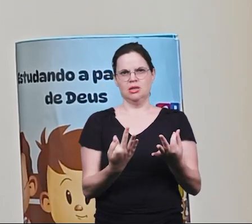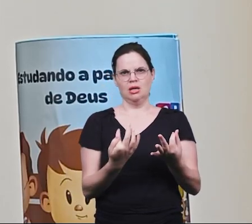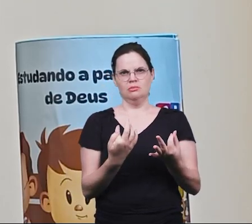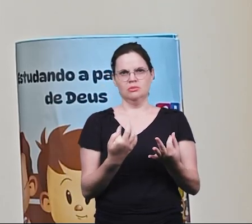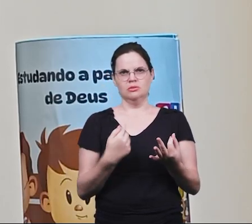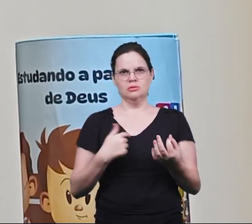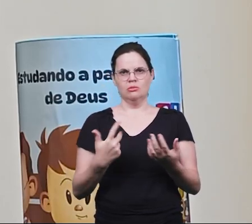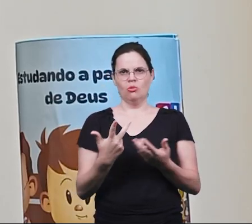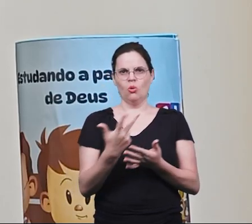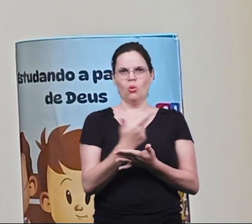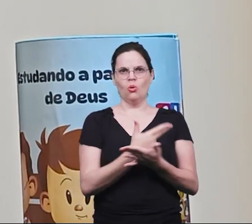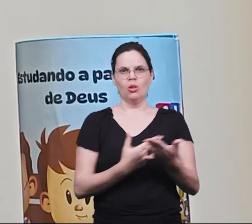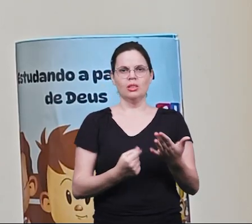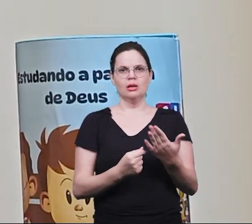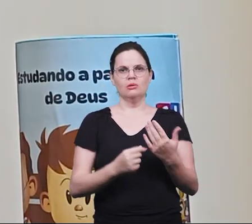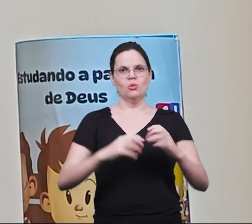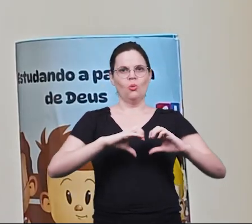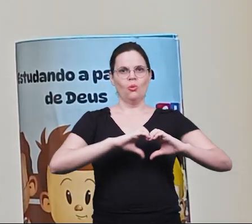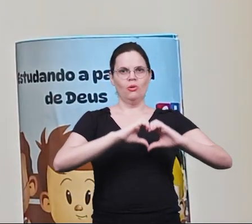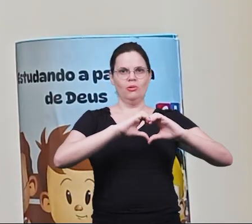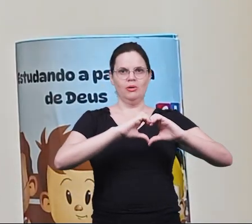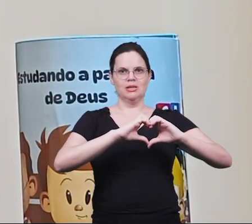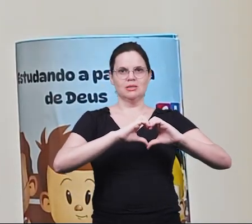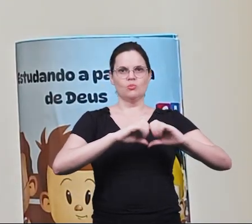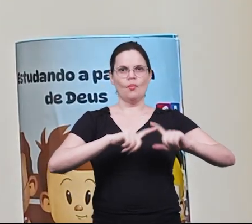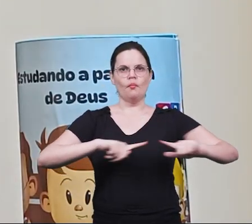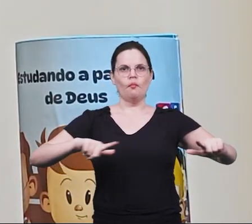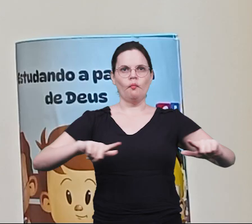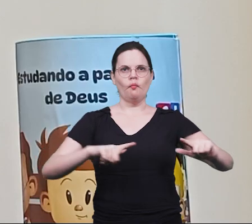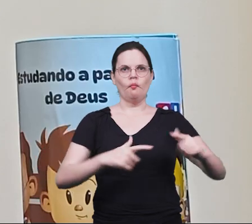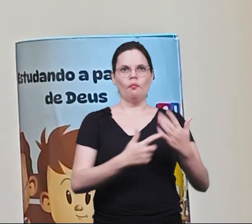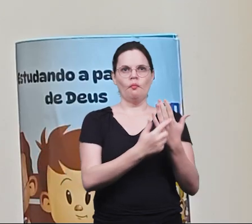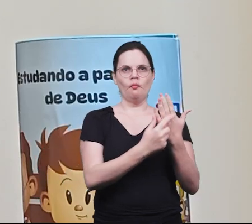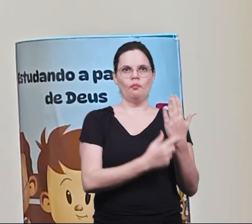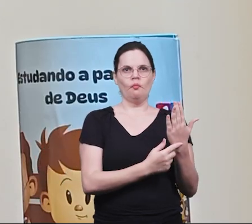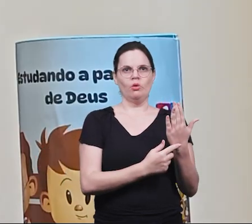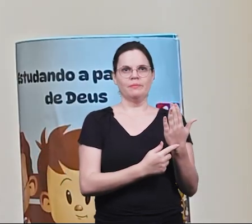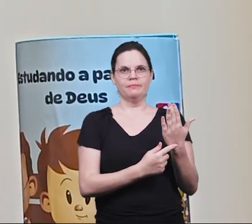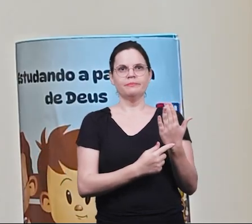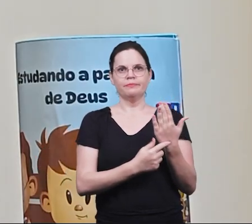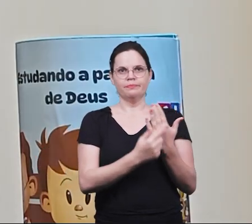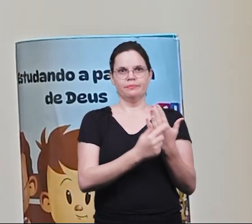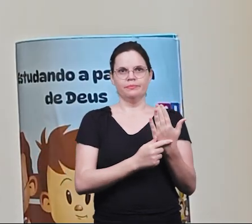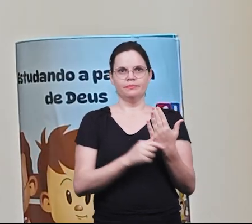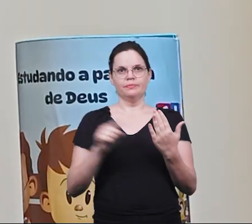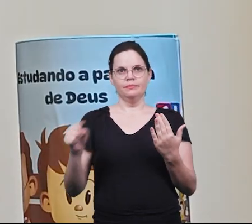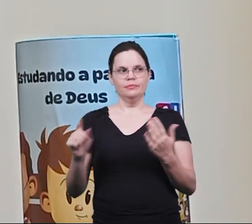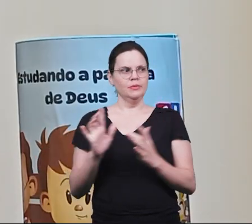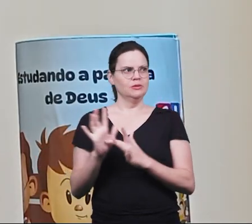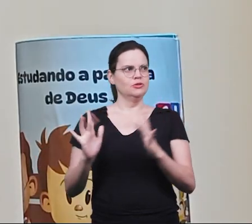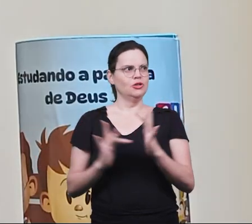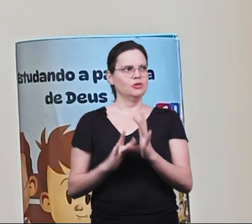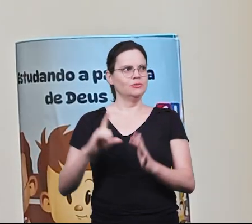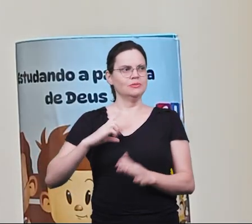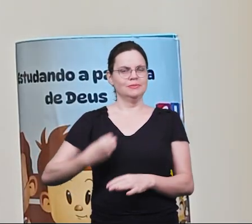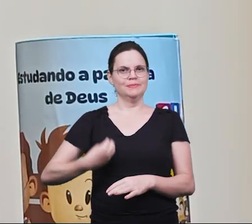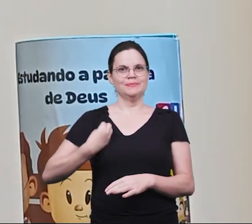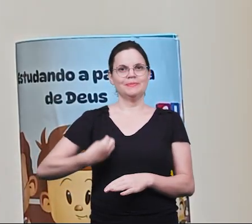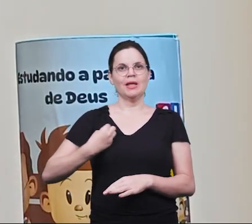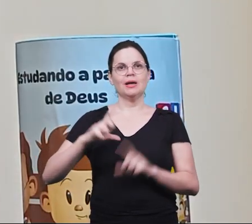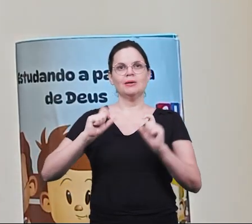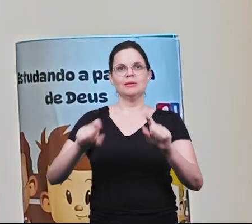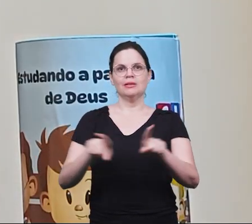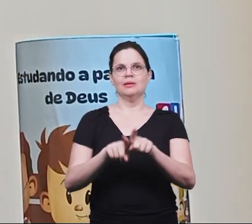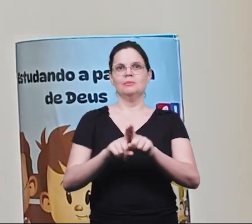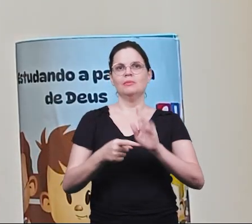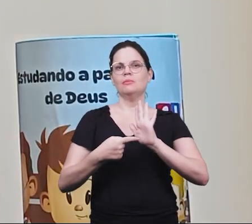simples que eu recortei e colei aqui o coração vazio, tipificando o inimigo, e Jesus, o